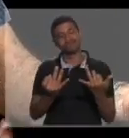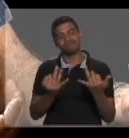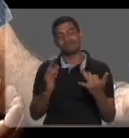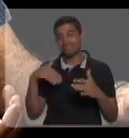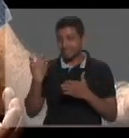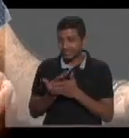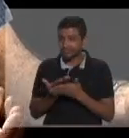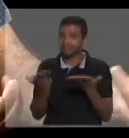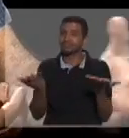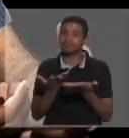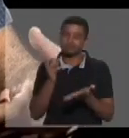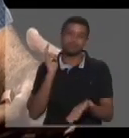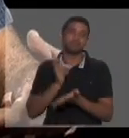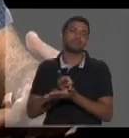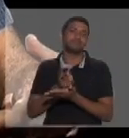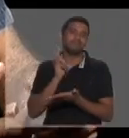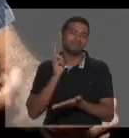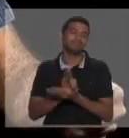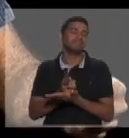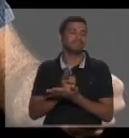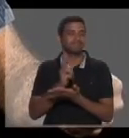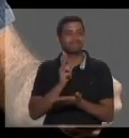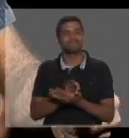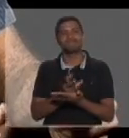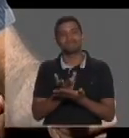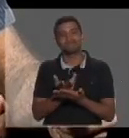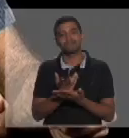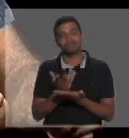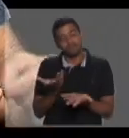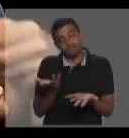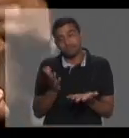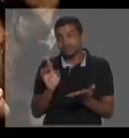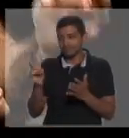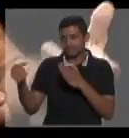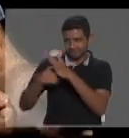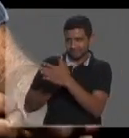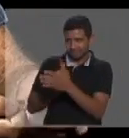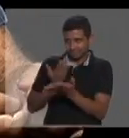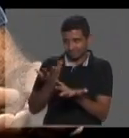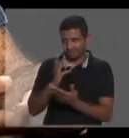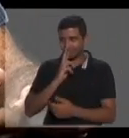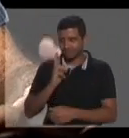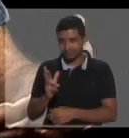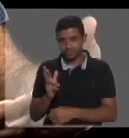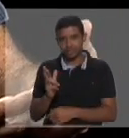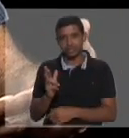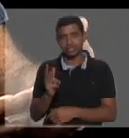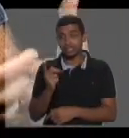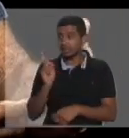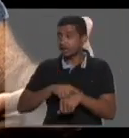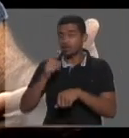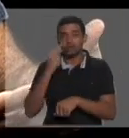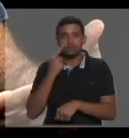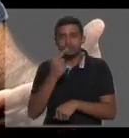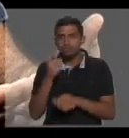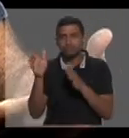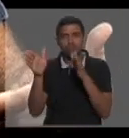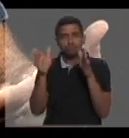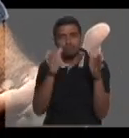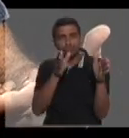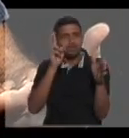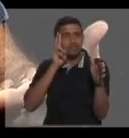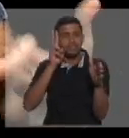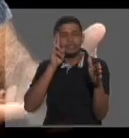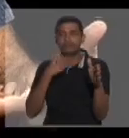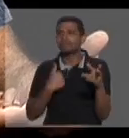toca ainda tem uma permanência muito grande, ainda hoje. E aí sim, respondendo a sua pergunta, quando eu entendi que